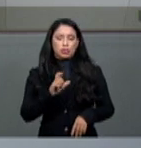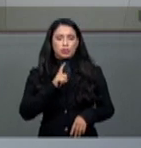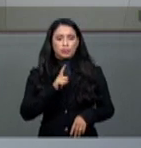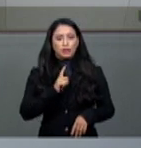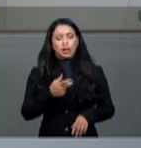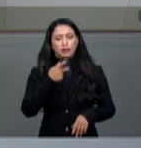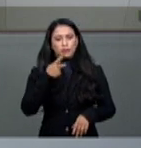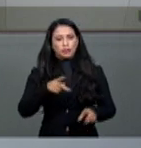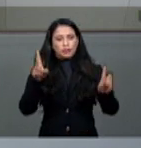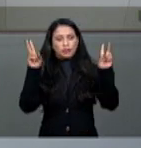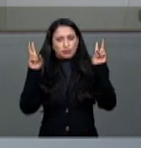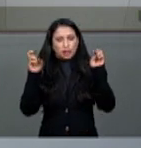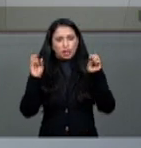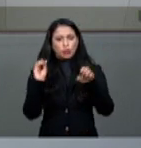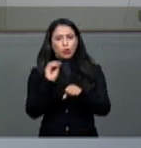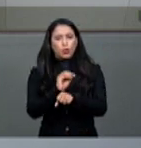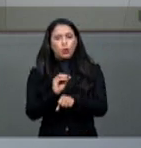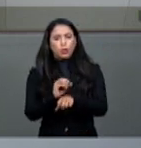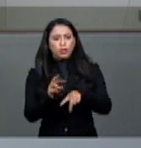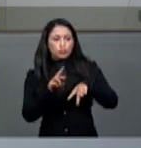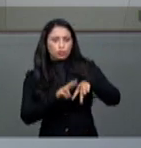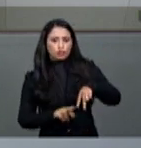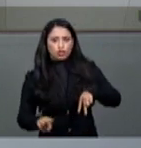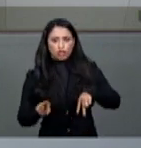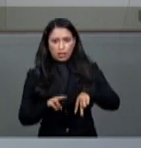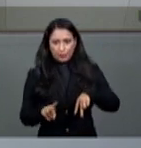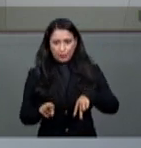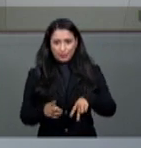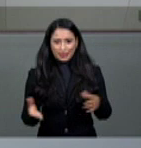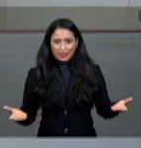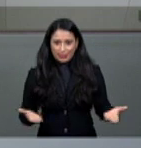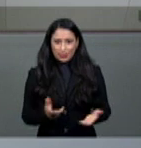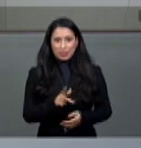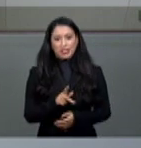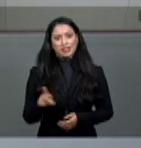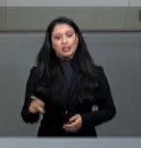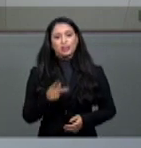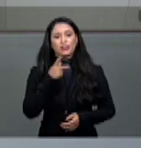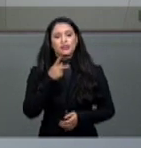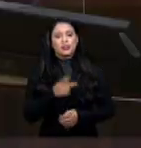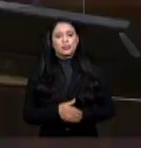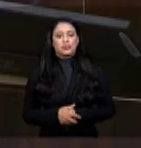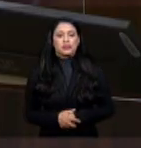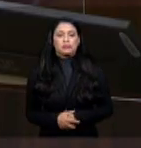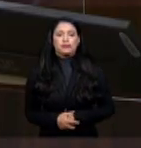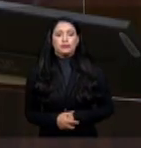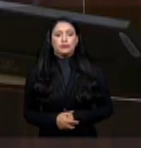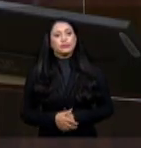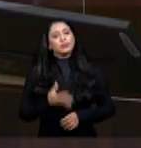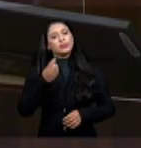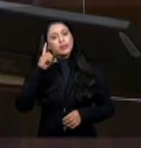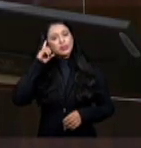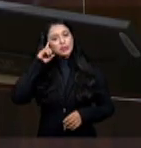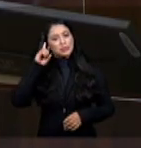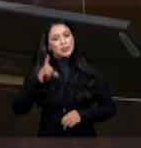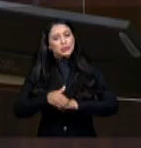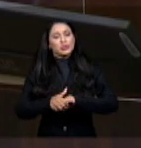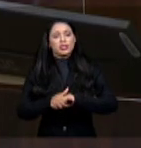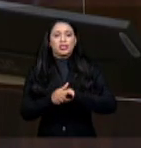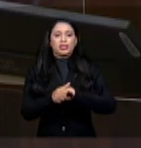o cuidado do gênero uma palavra a senhora ministra Presidente Bom dia